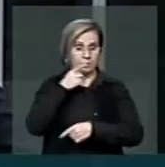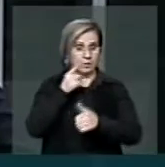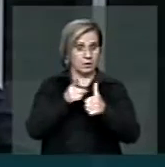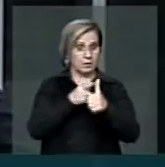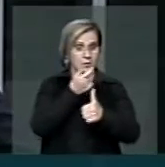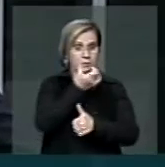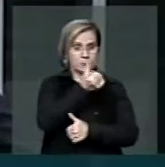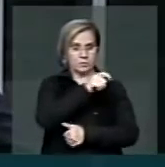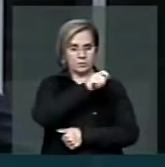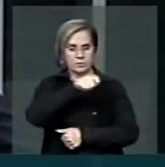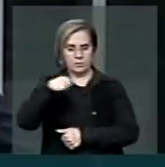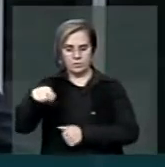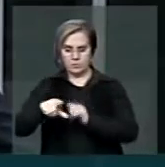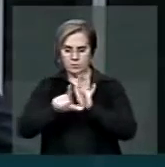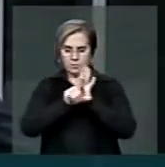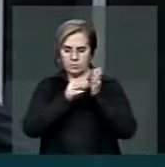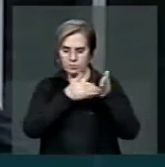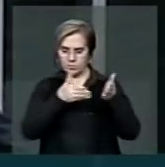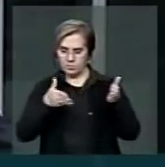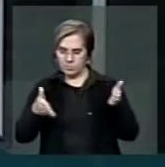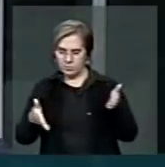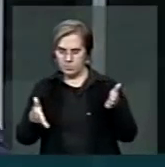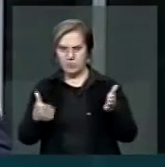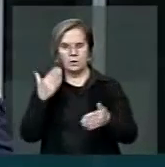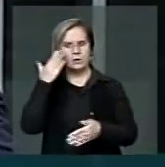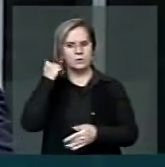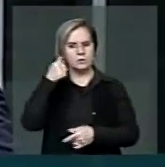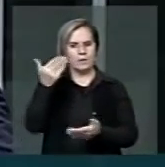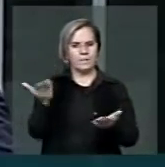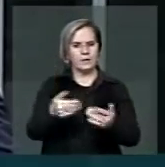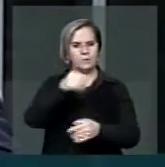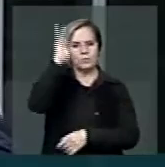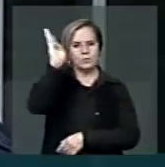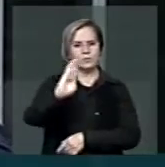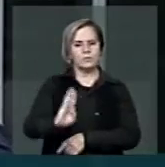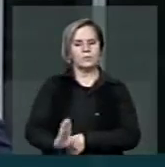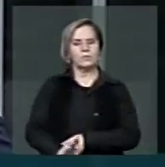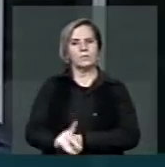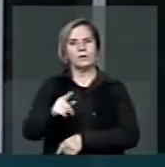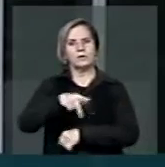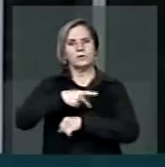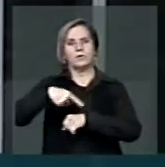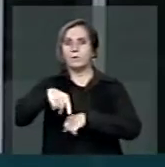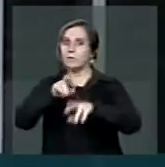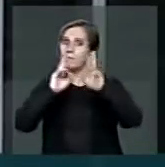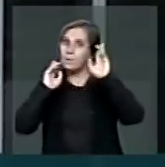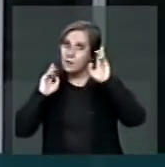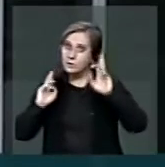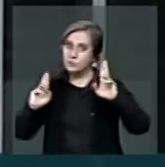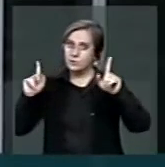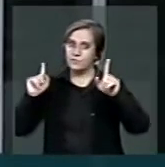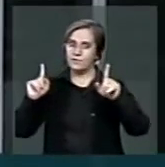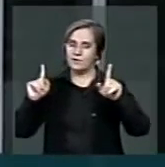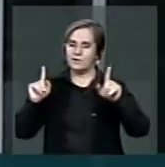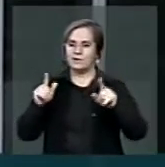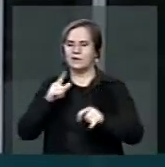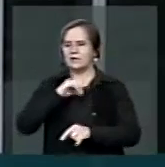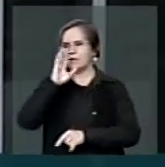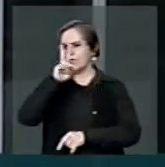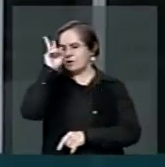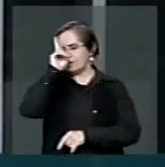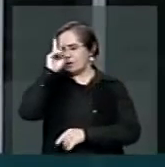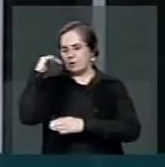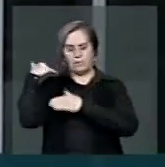semestre legislativo. Sabemos que o Brasil é hoje um país diferente. Depois da histórica onda